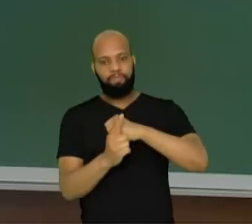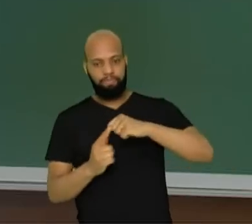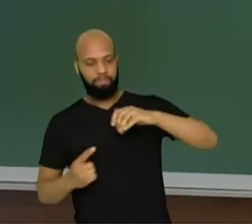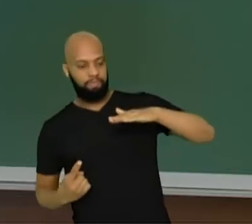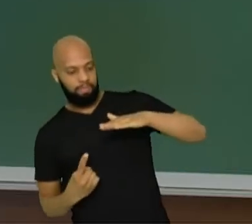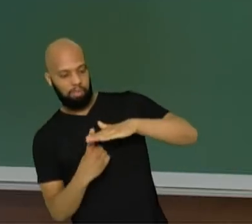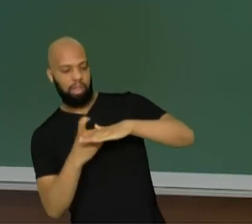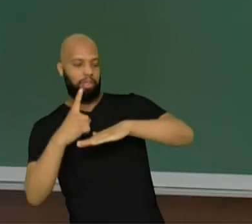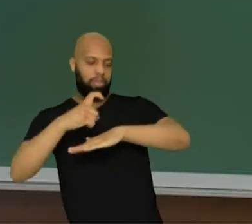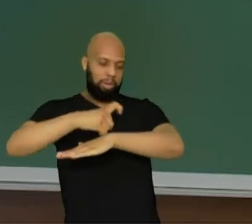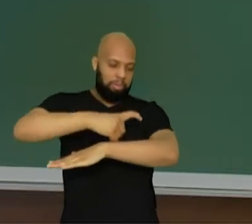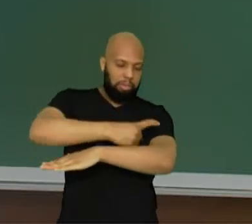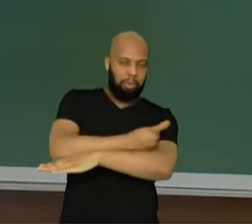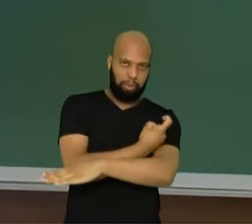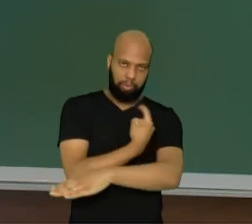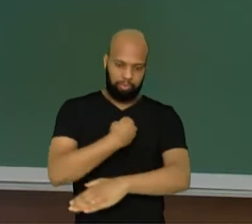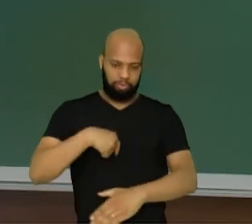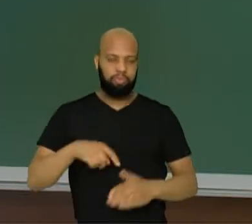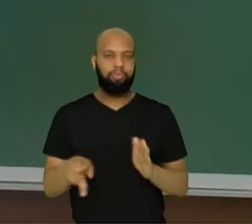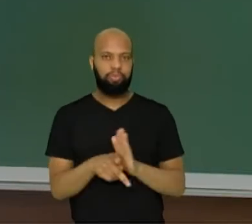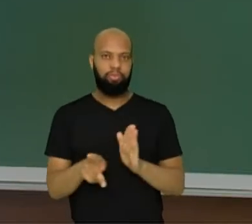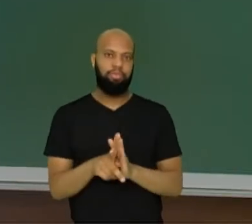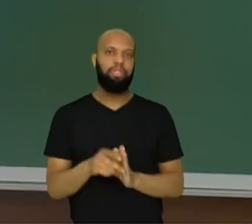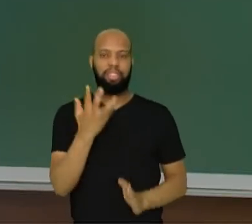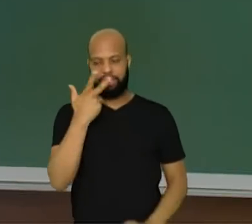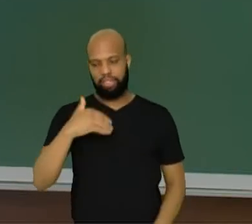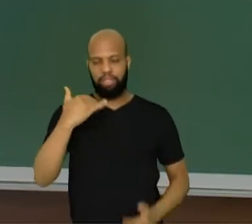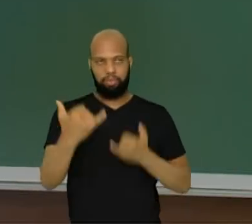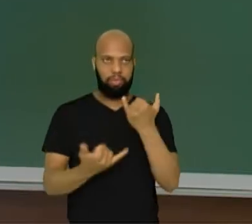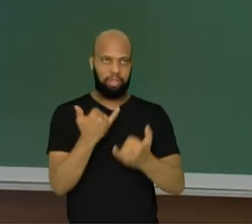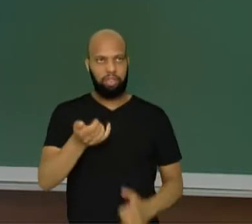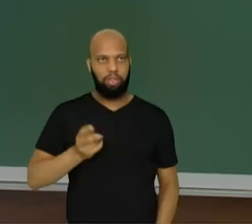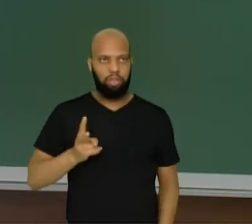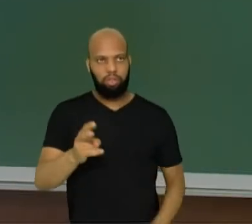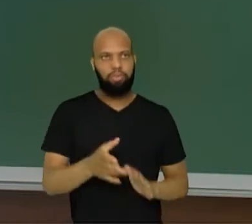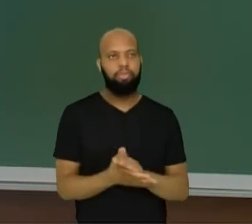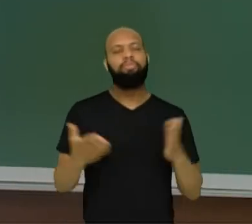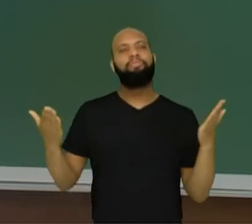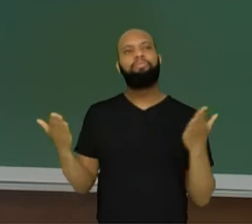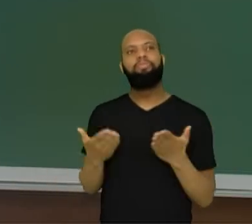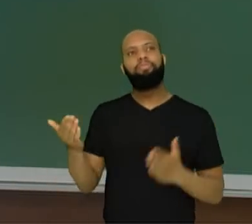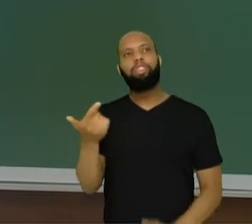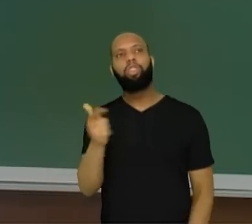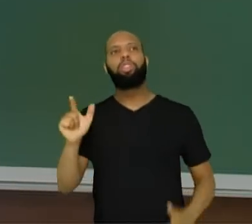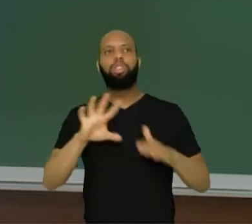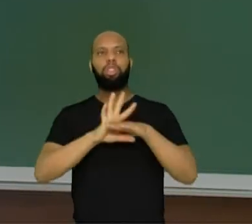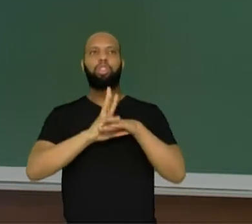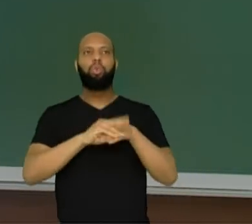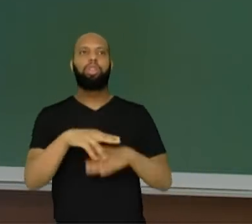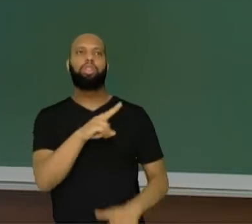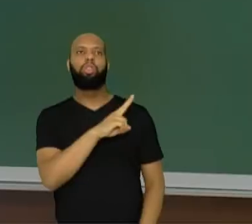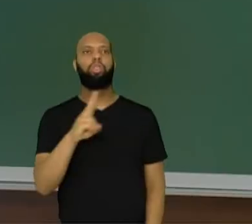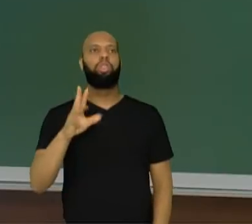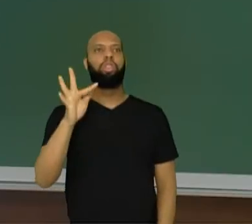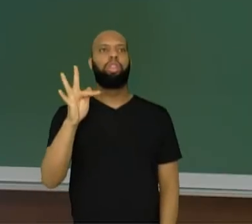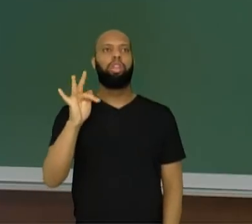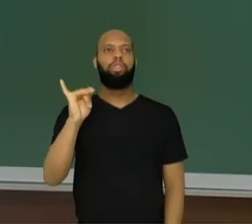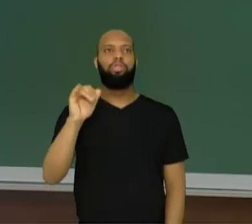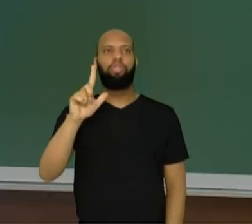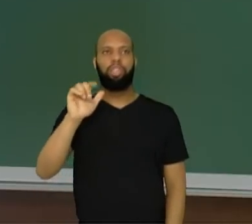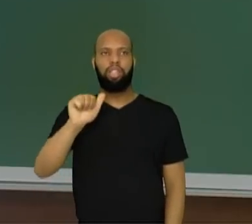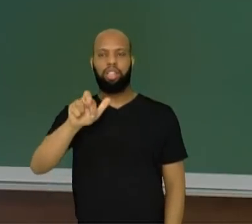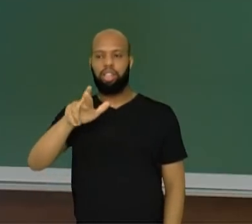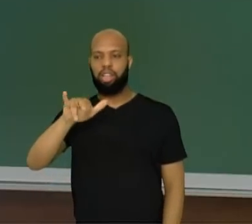penetrou no corpo, na pele das crianças que estavam brincando lá. Vamos adiante? Vamos para a nossa próxima doença?